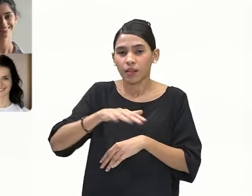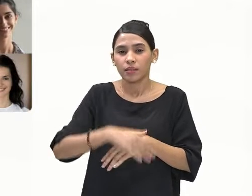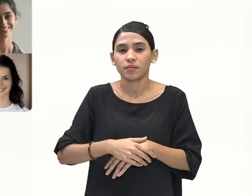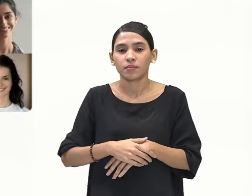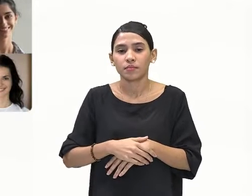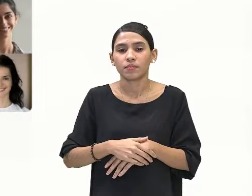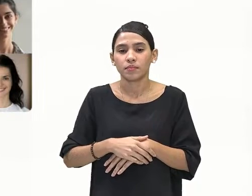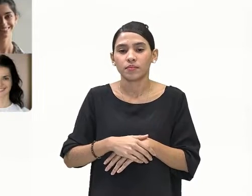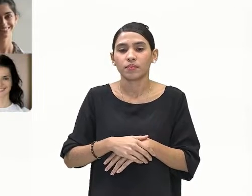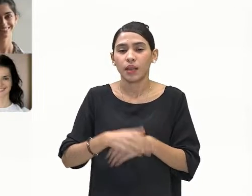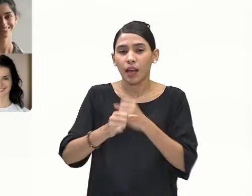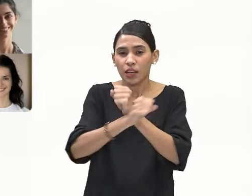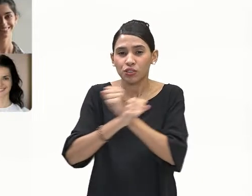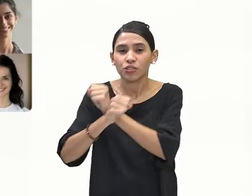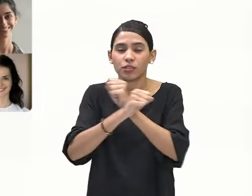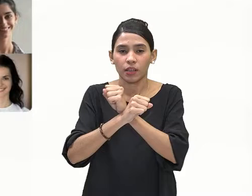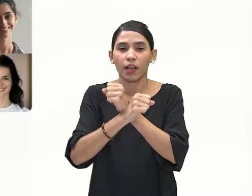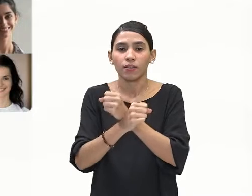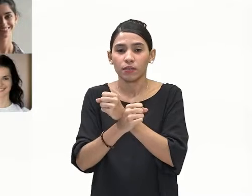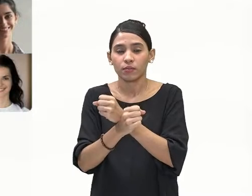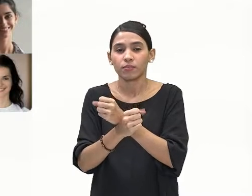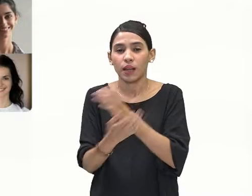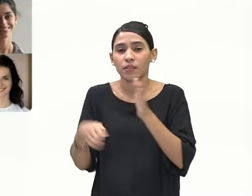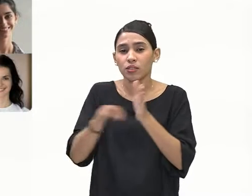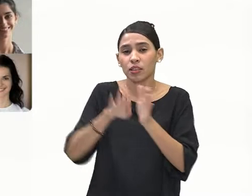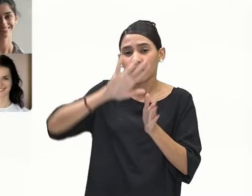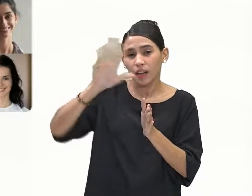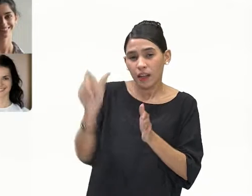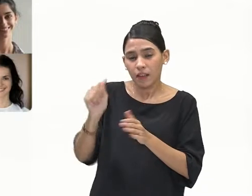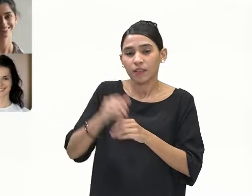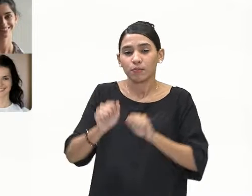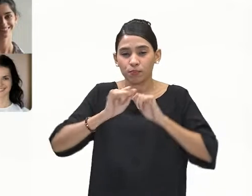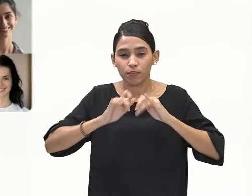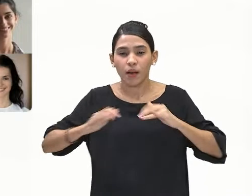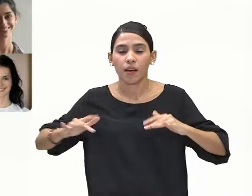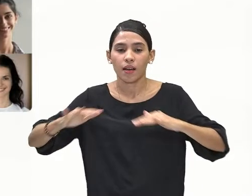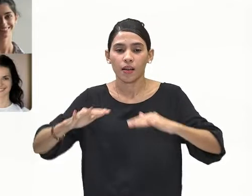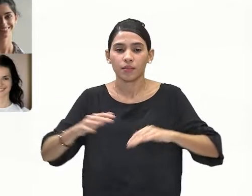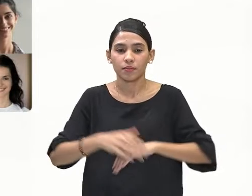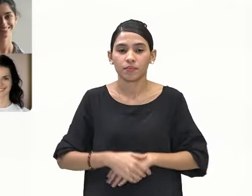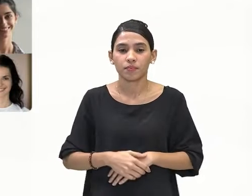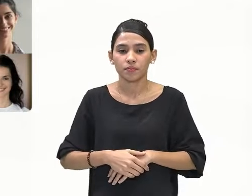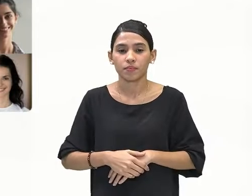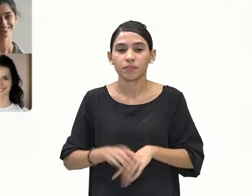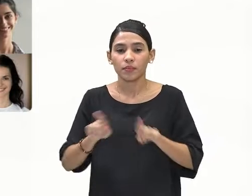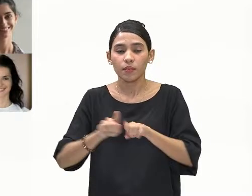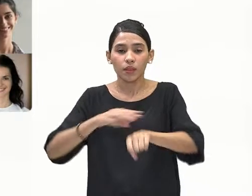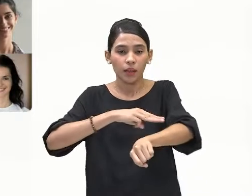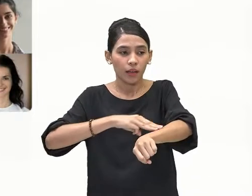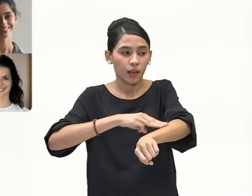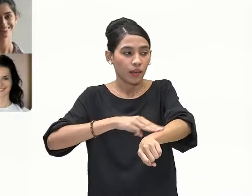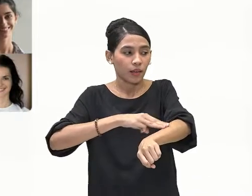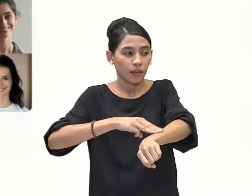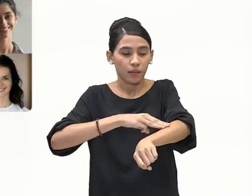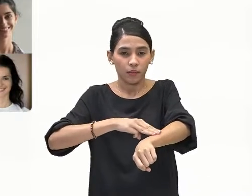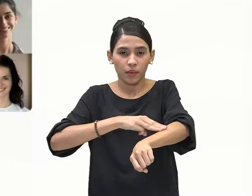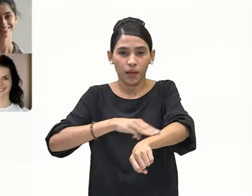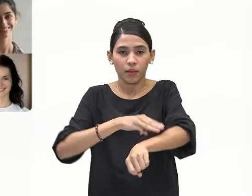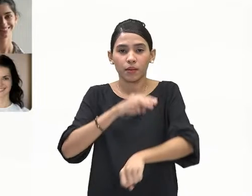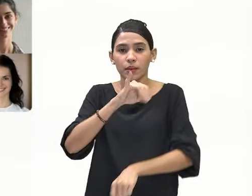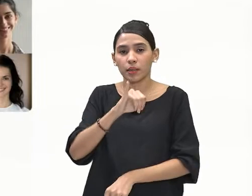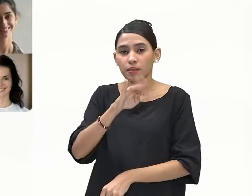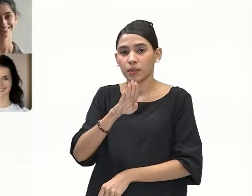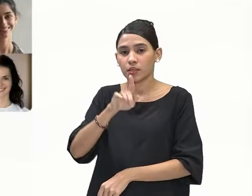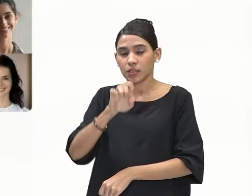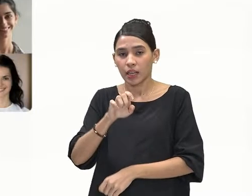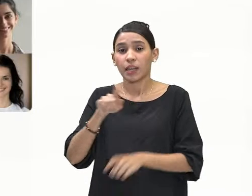mão de obra escravizada vindo da África e foram dispersos pelo nosso país. Os pardos para o IBGE e também